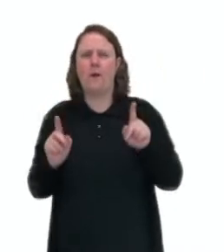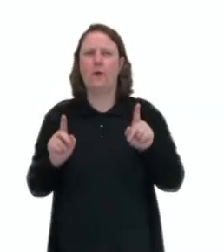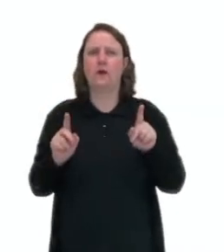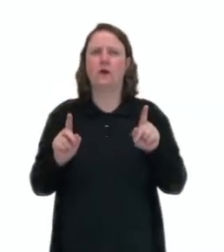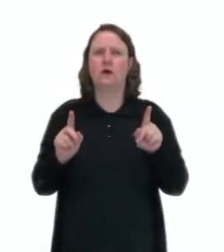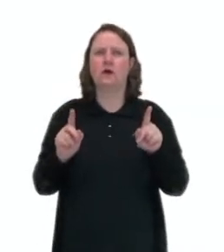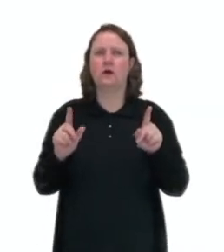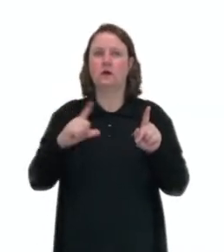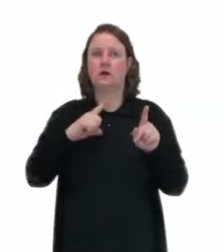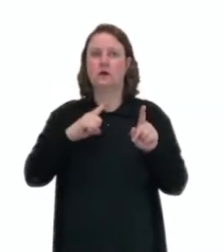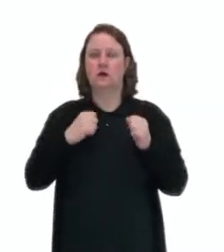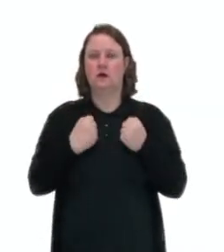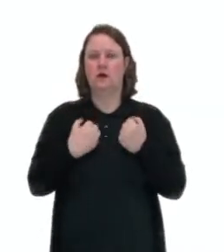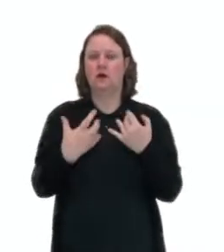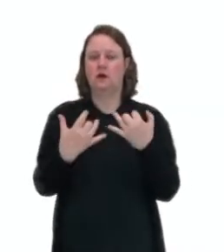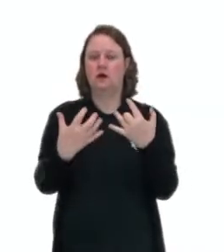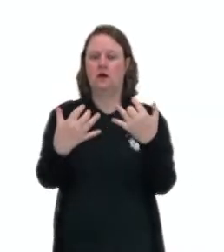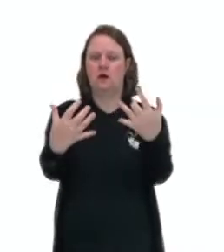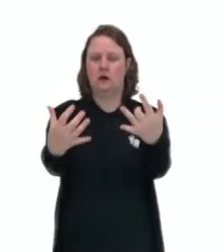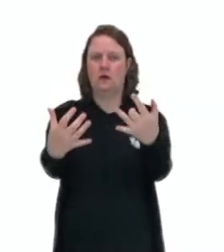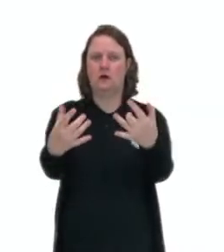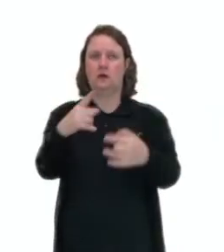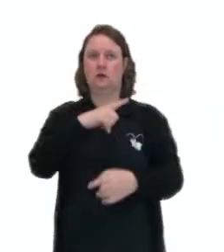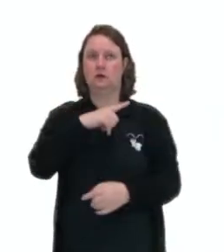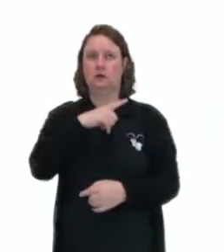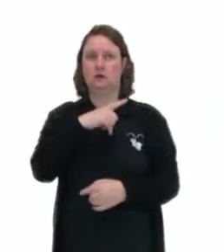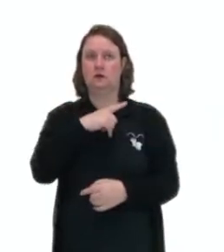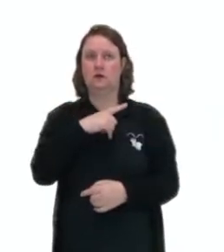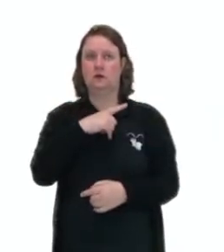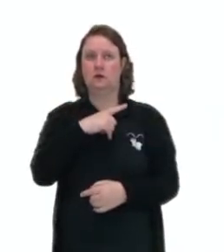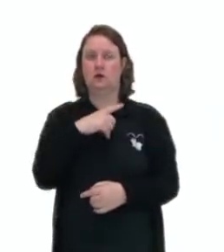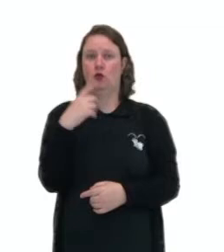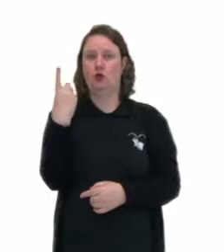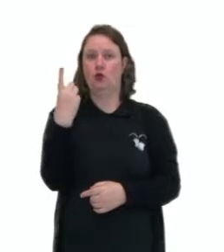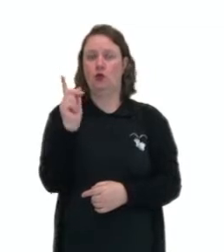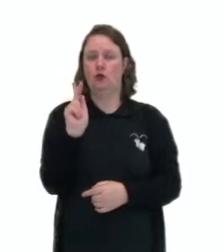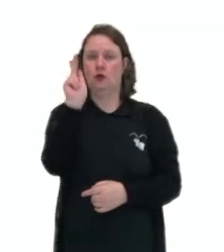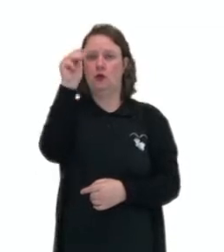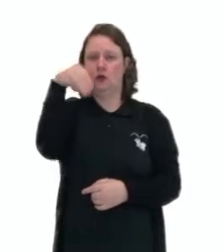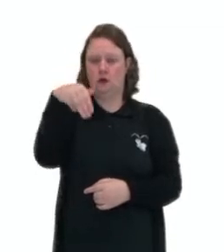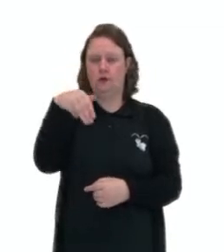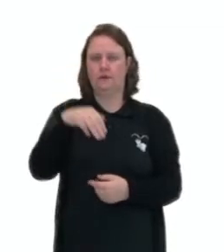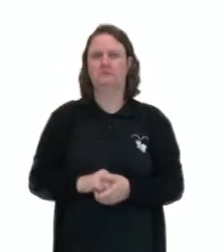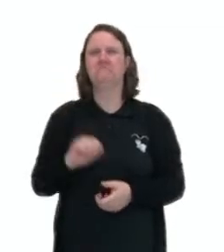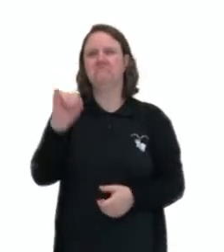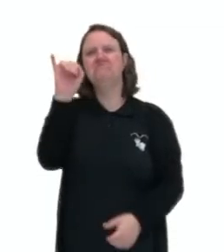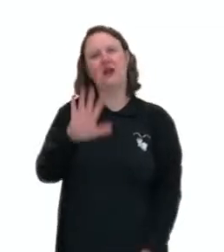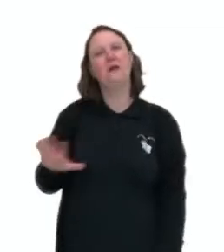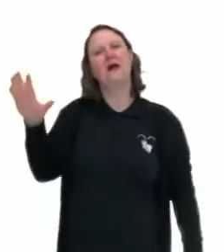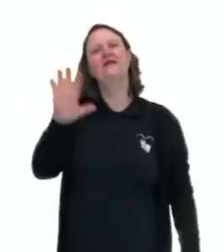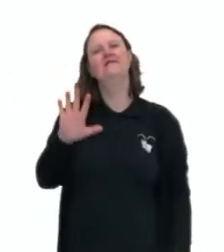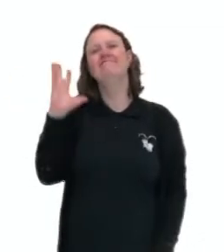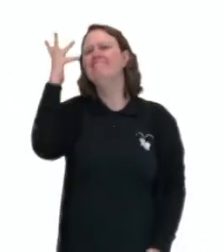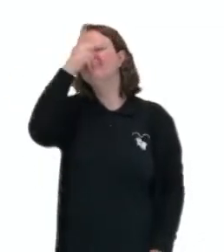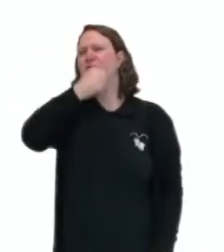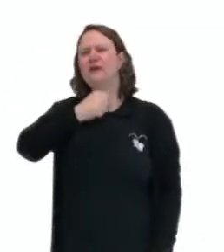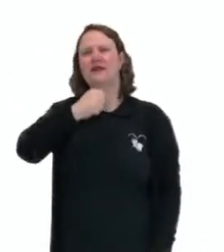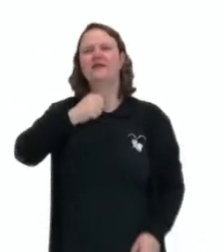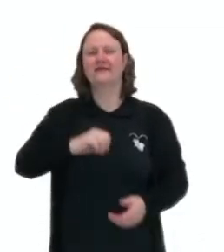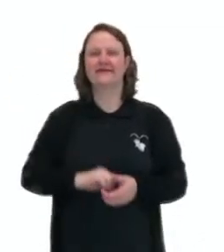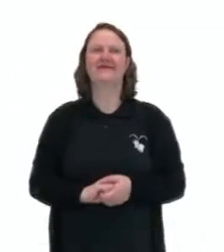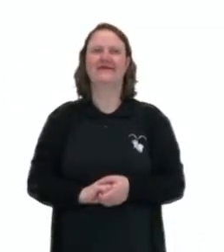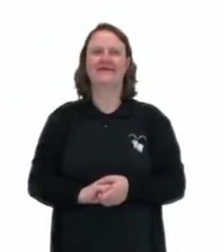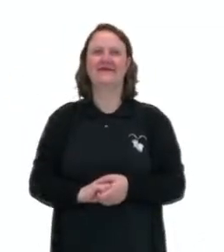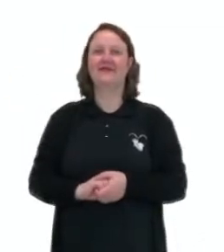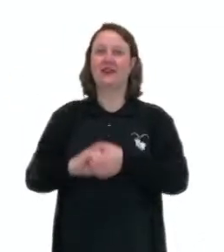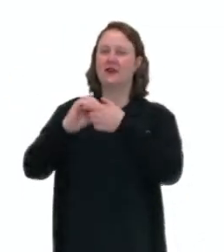formam uma malha de aproximadamente 1 quilômetro. Olha que imagem lindíssima e que nos